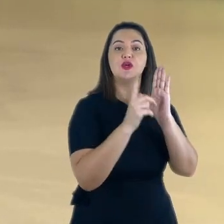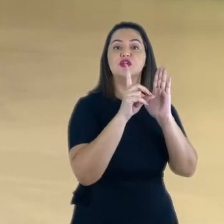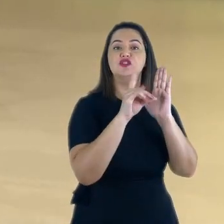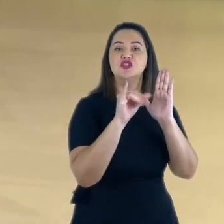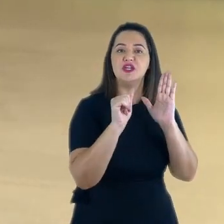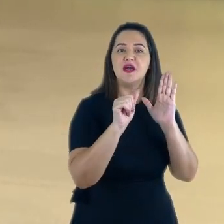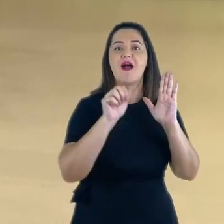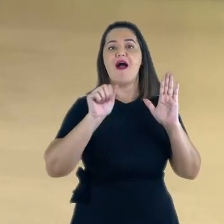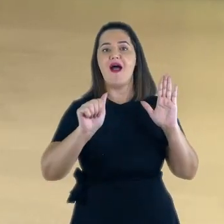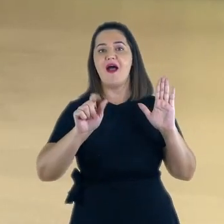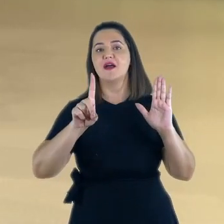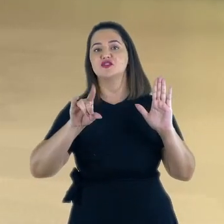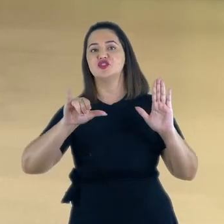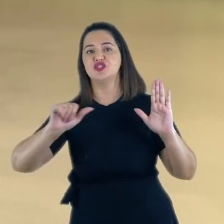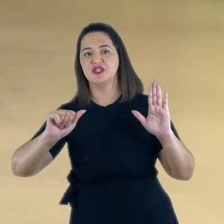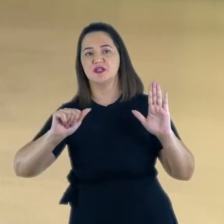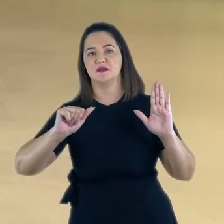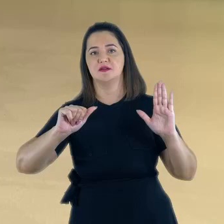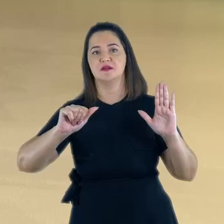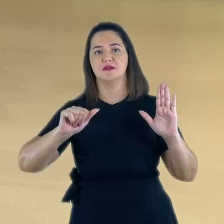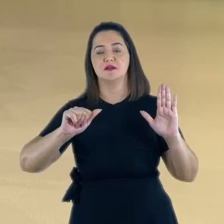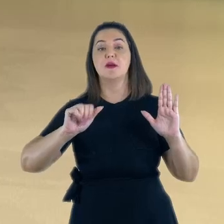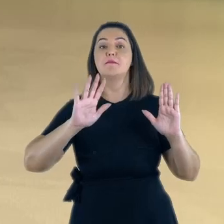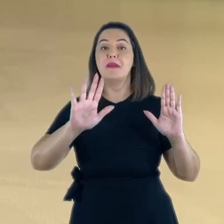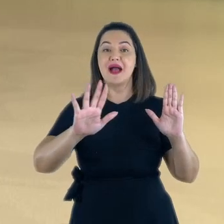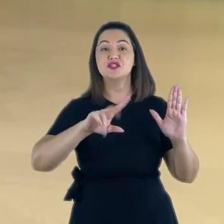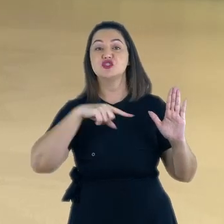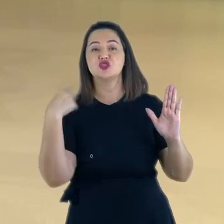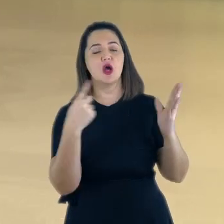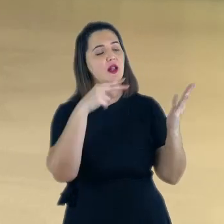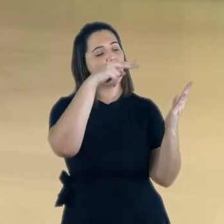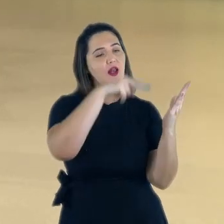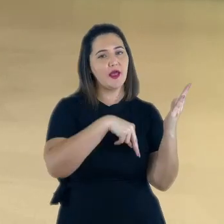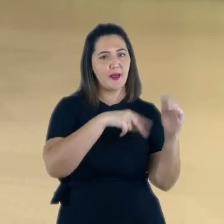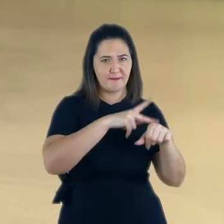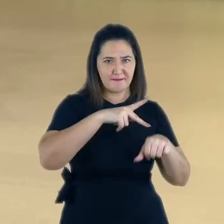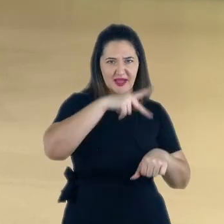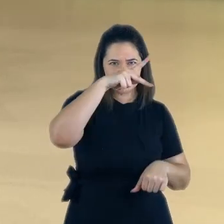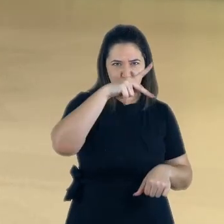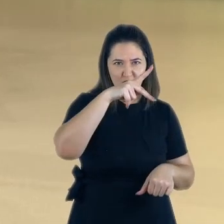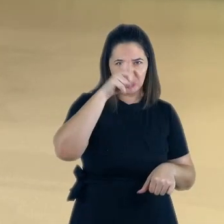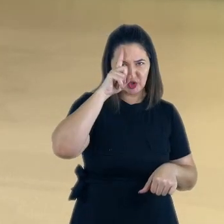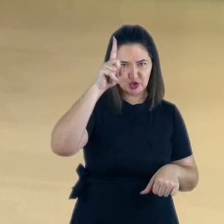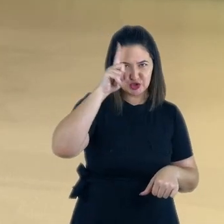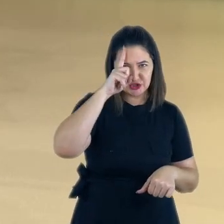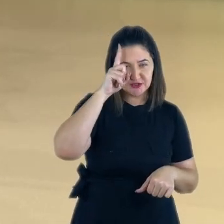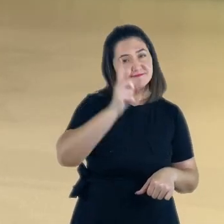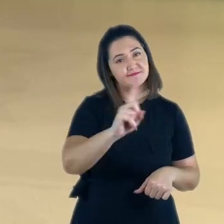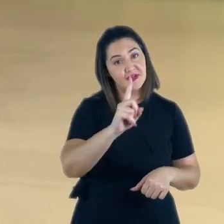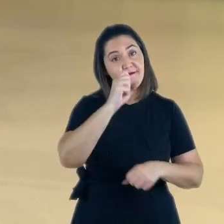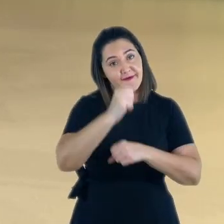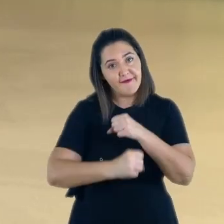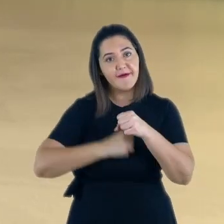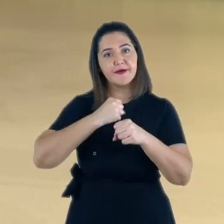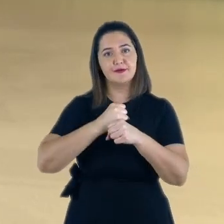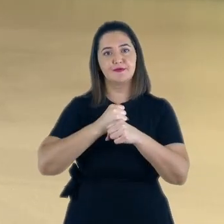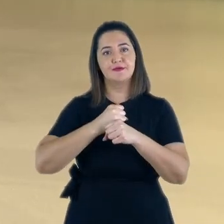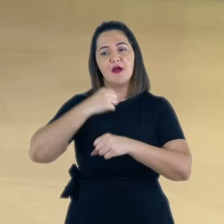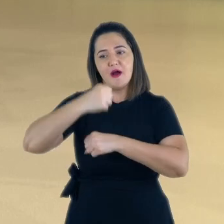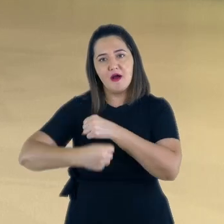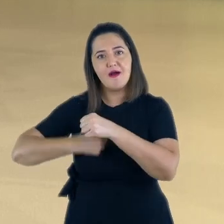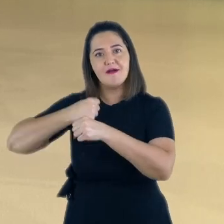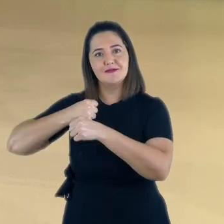original. Embora nós possamos traduzir como de ano em ano, como você encontra em Êxodo capítulo 13, verso